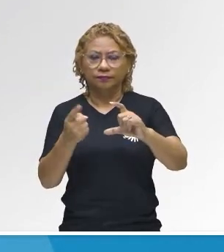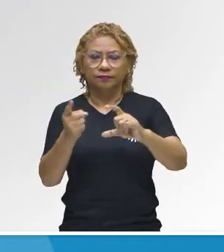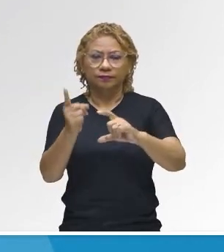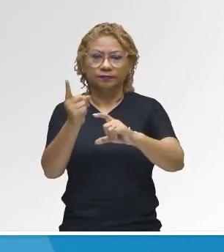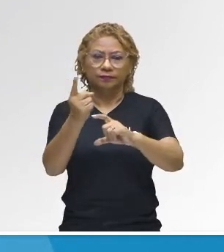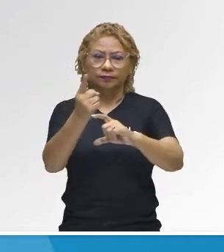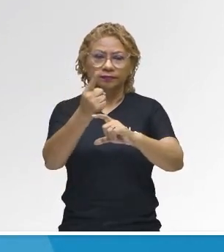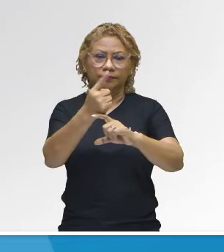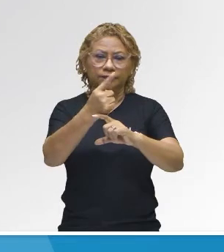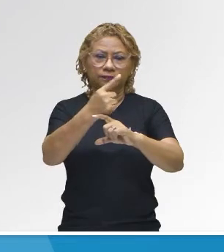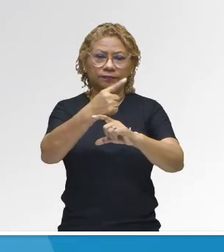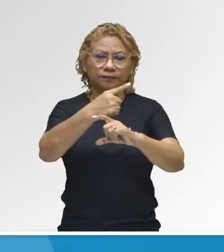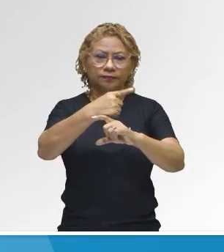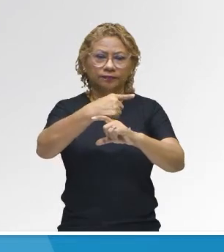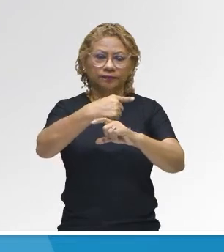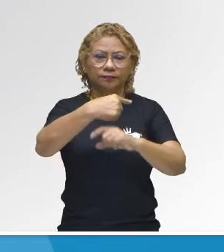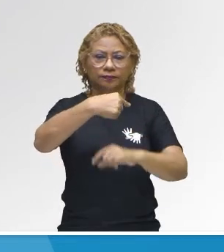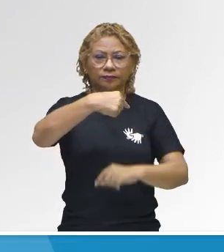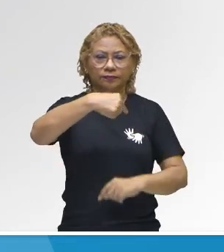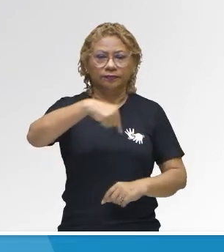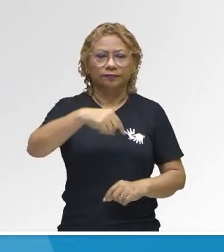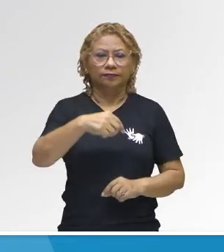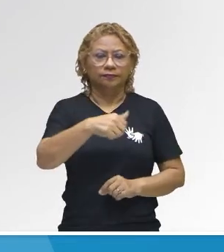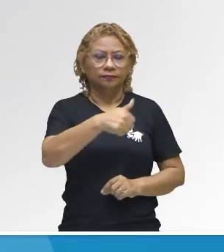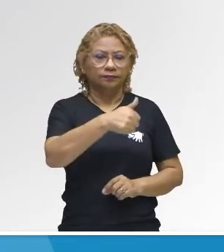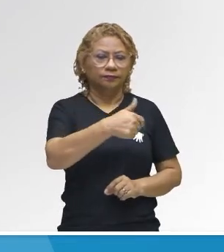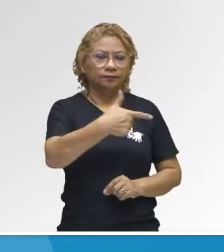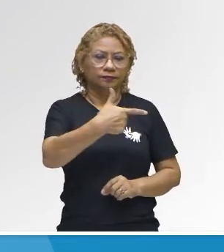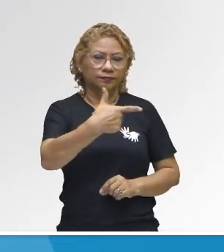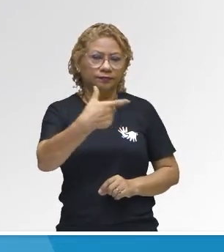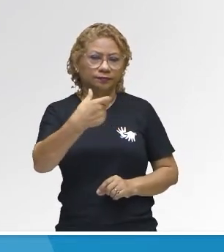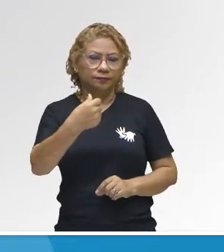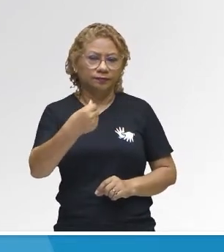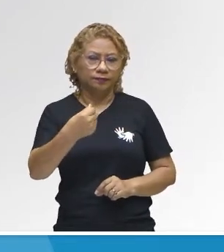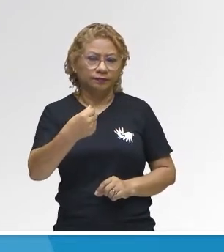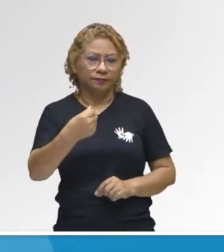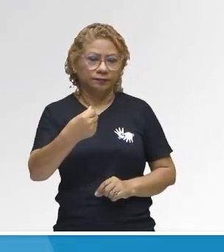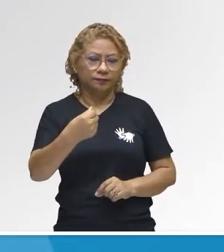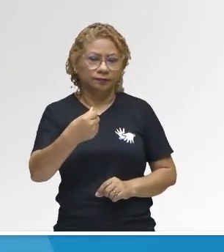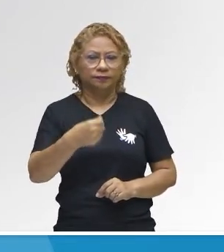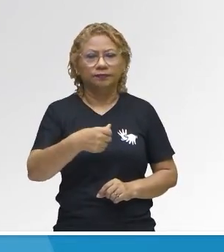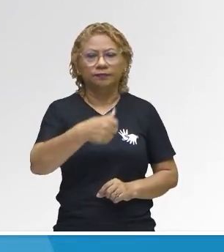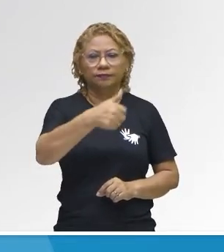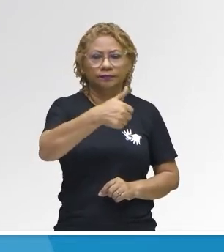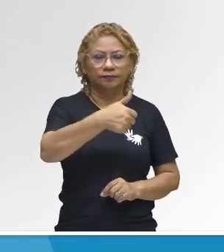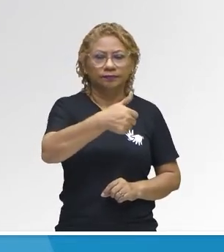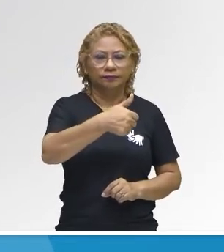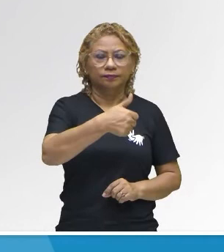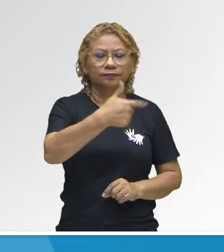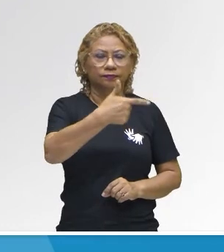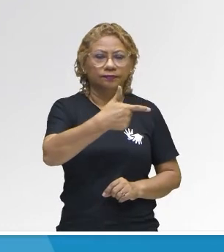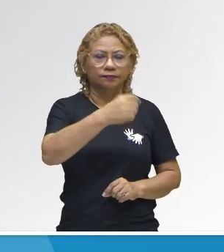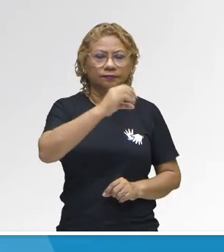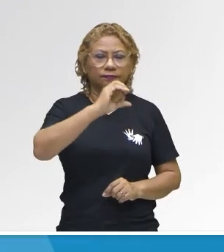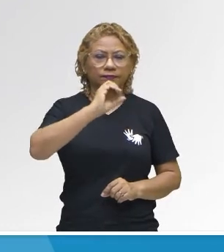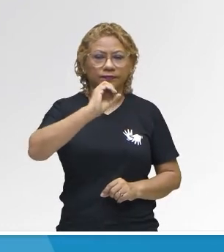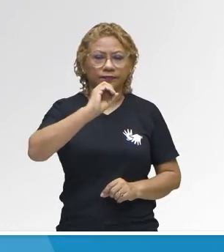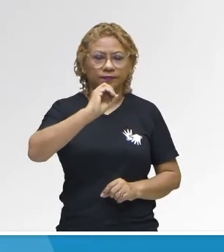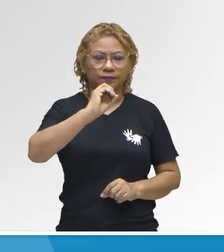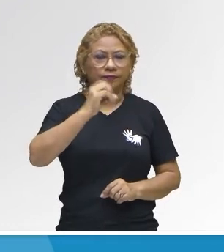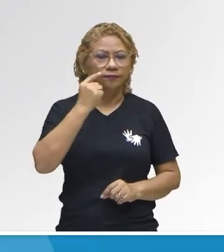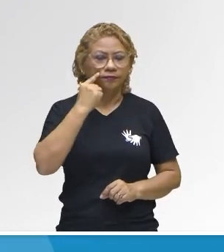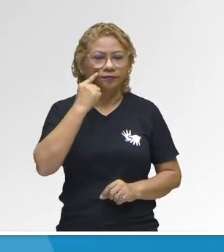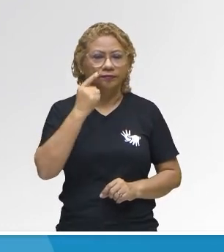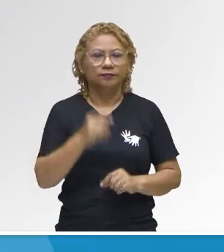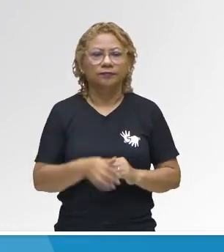Vamos para os 120 graus. Vamos verificar qual o valor da tangente de 120 graus.